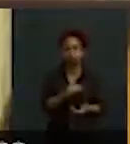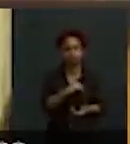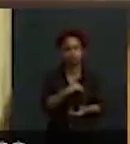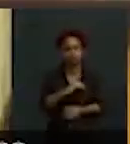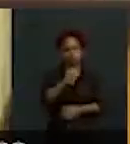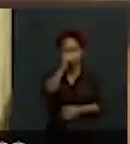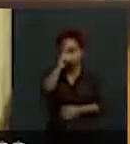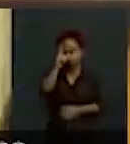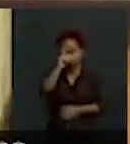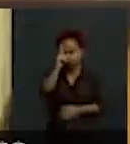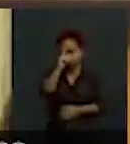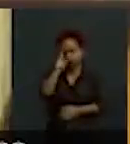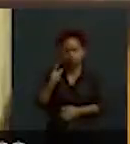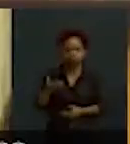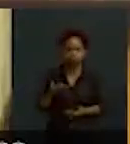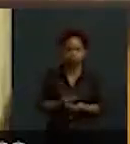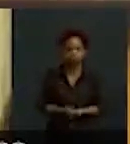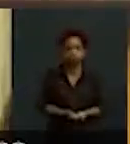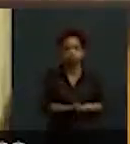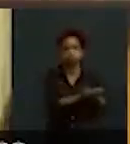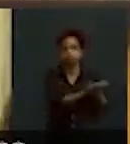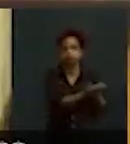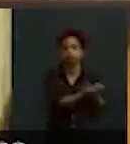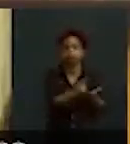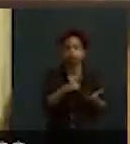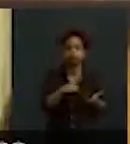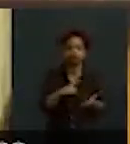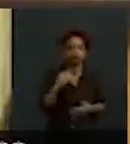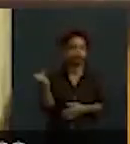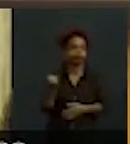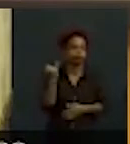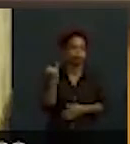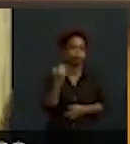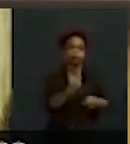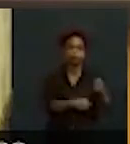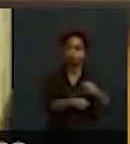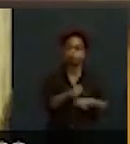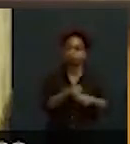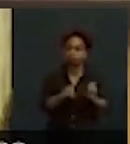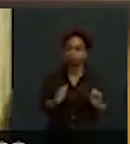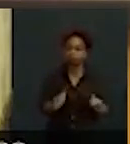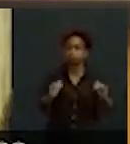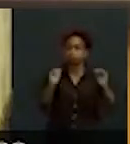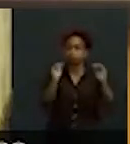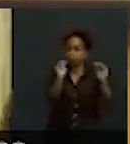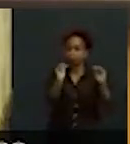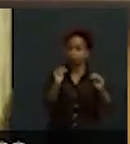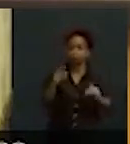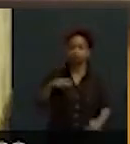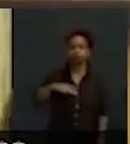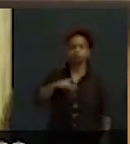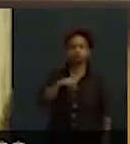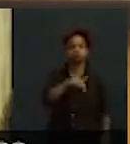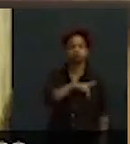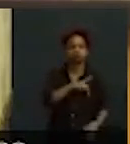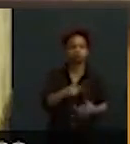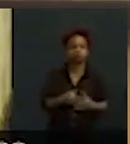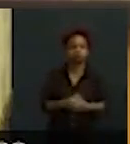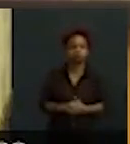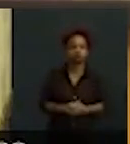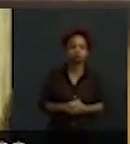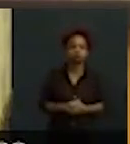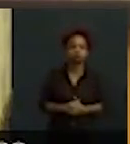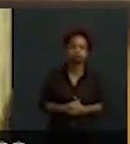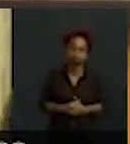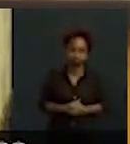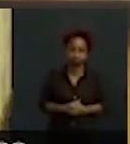dioturnamente encaminhados àquele importante órgão da Administração Superior do Ministério Público. É